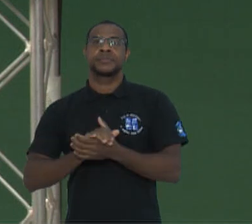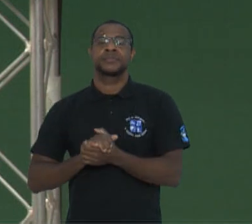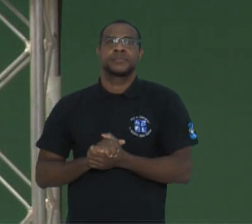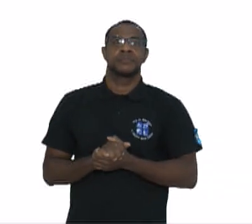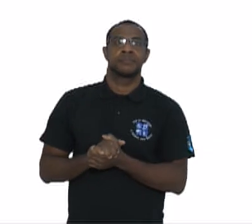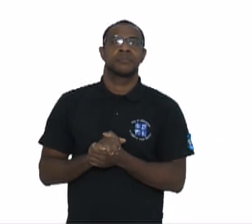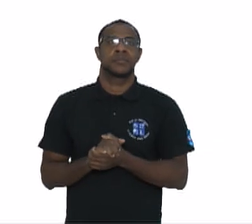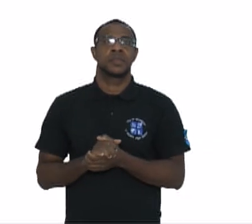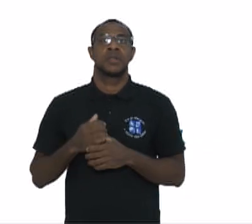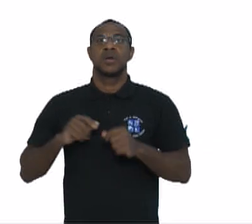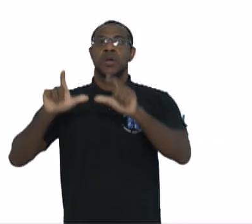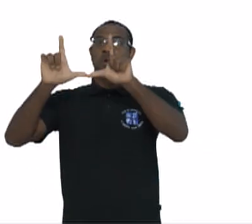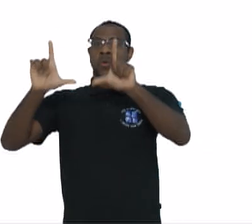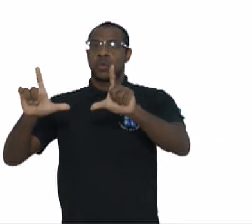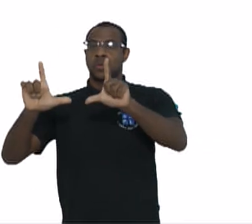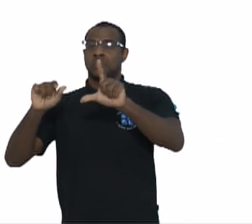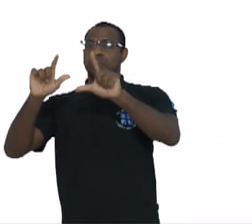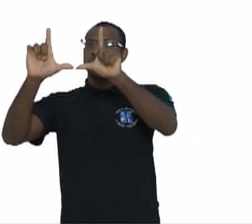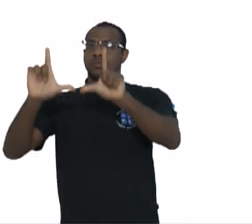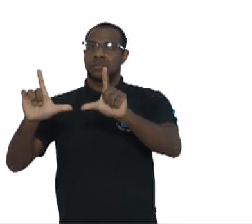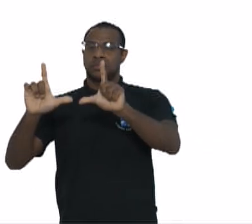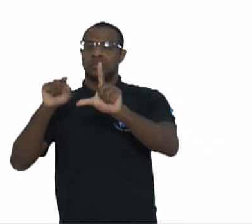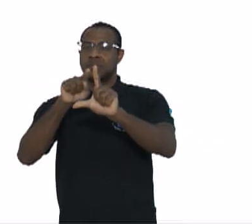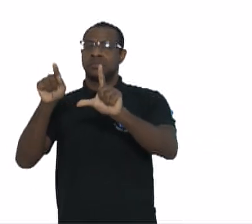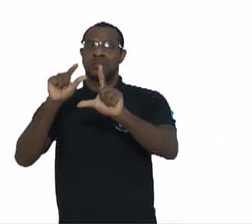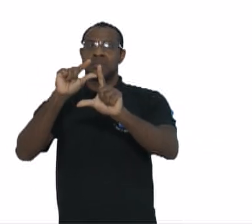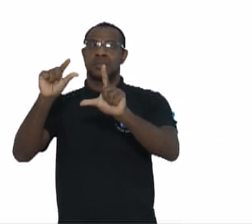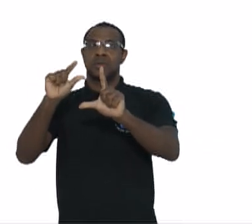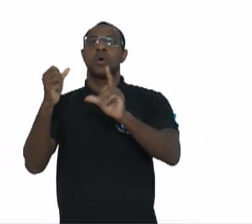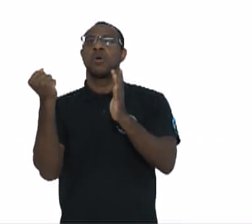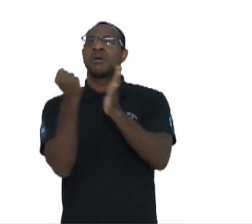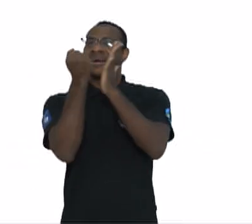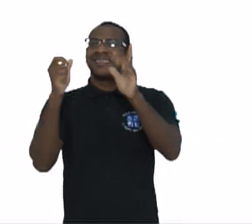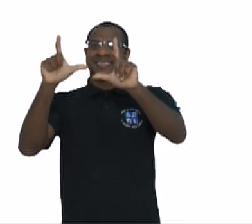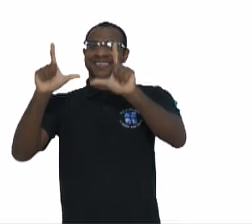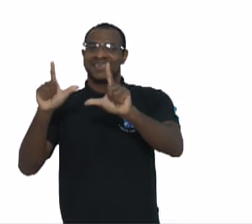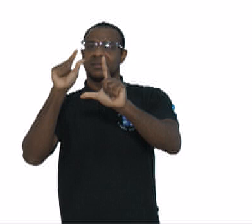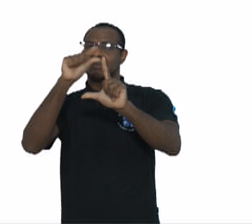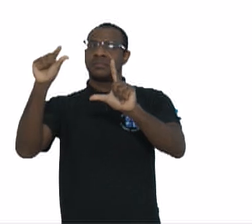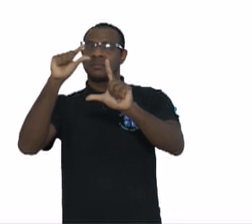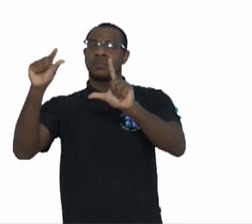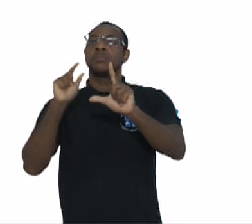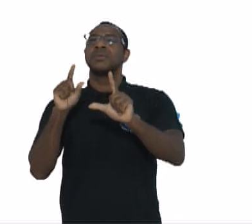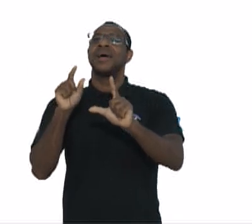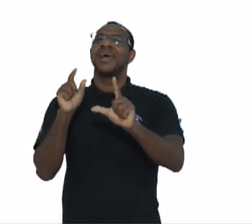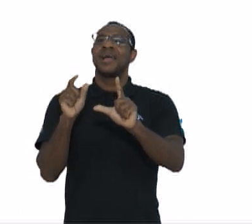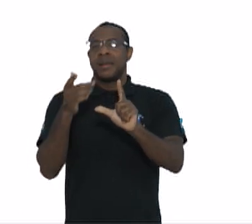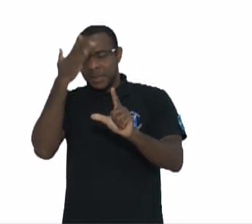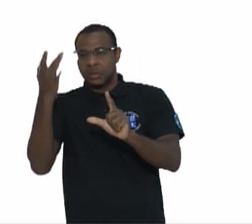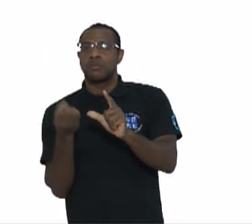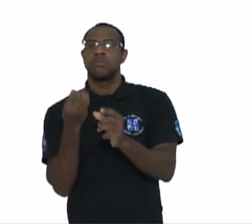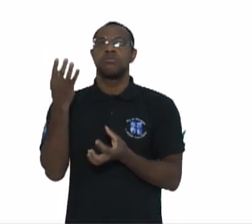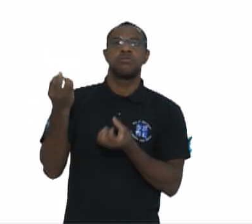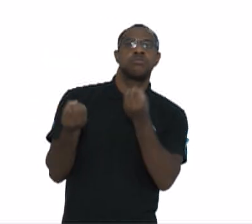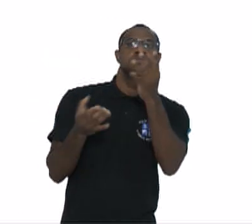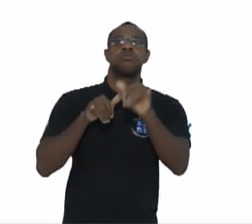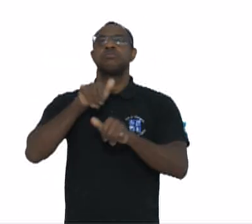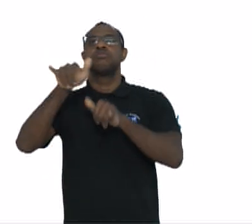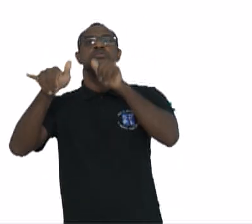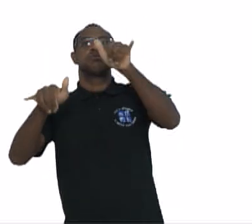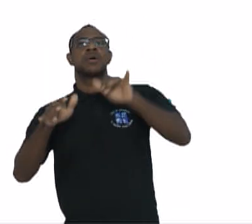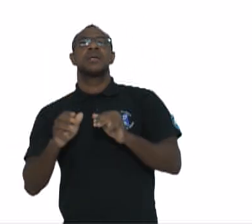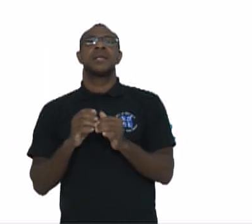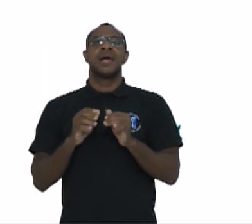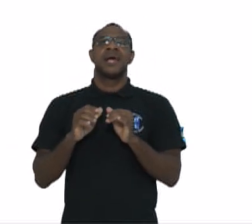Os cartões postais, ou postcards, eles costumam vir utilizados por viajantes que desejam enviar notícias